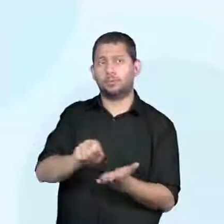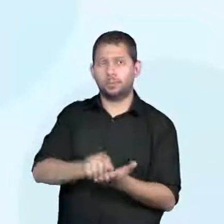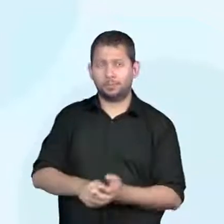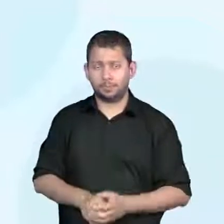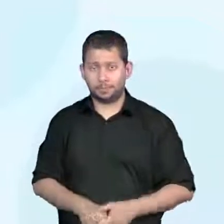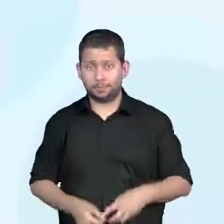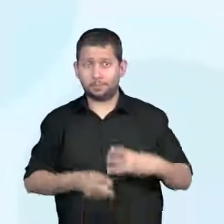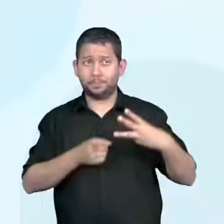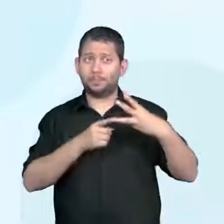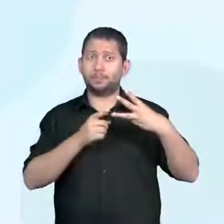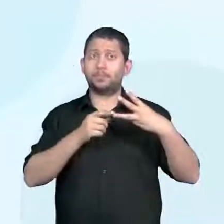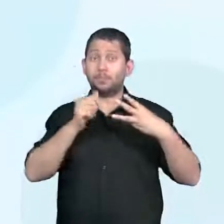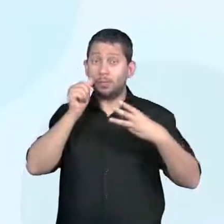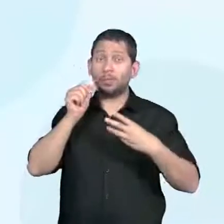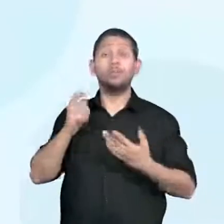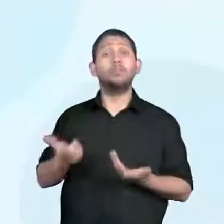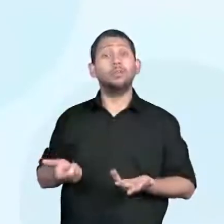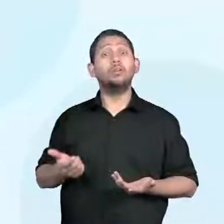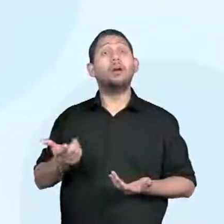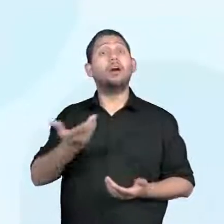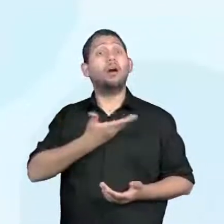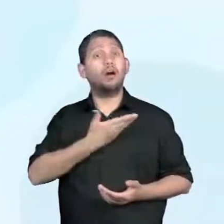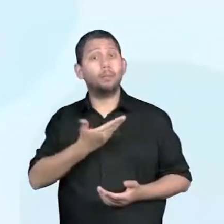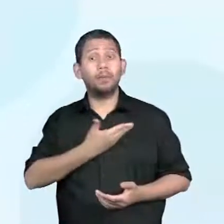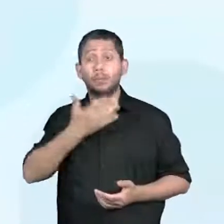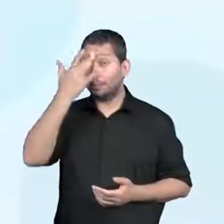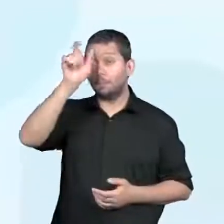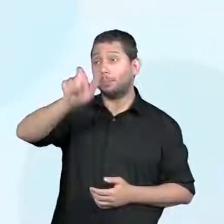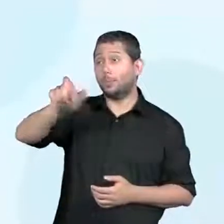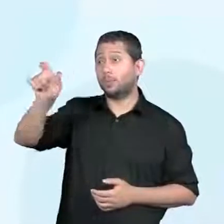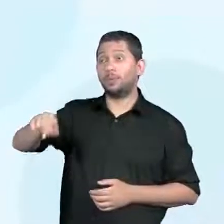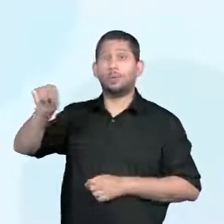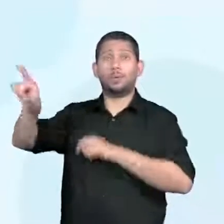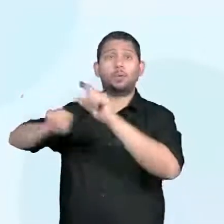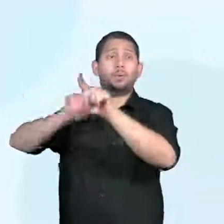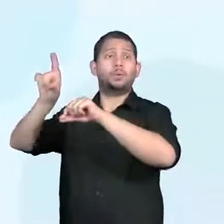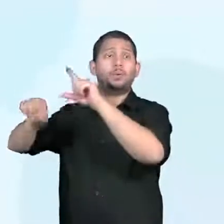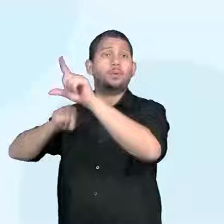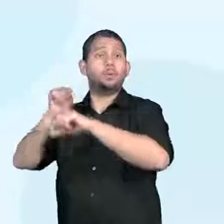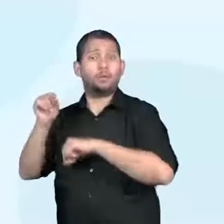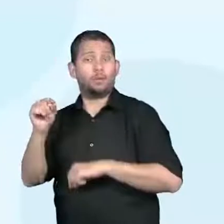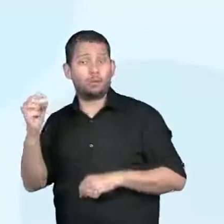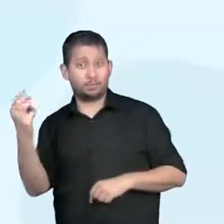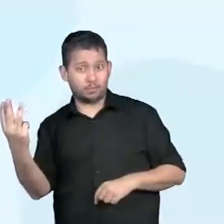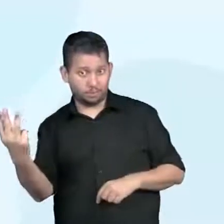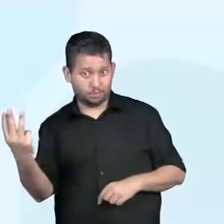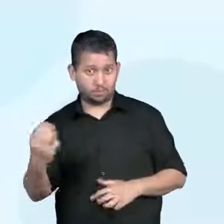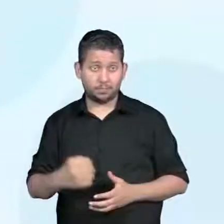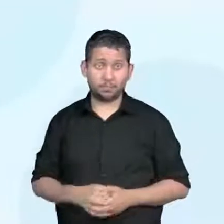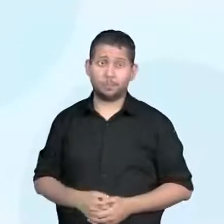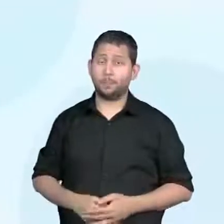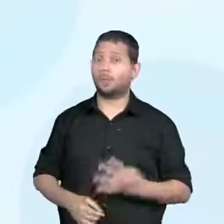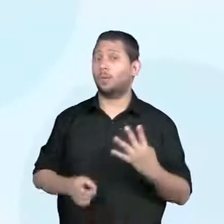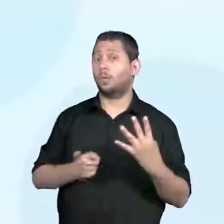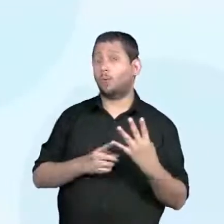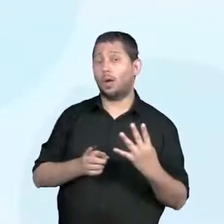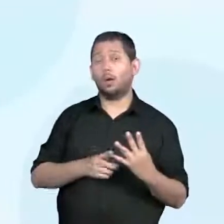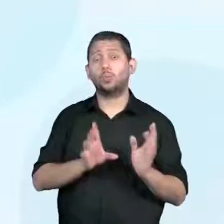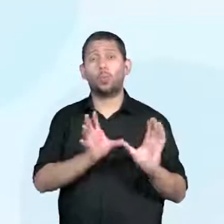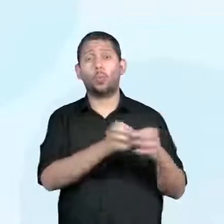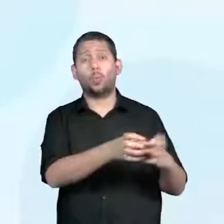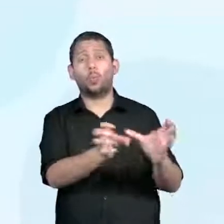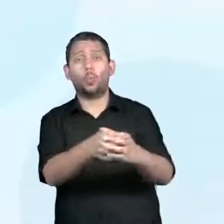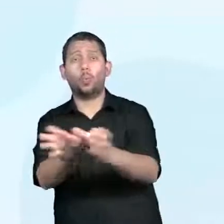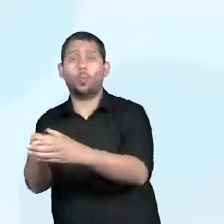caderno. Terceiro, que é a escolha das perguntas para fazer a 3 colegas. E o quarto é reunir, né, os grupos